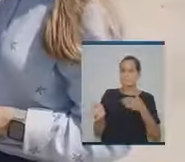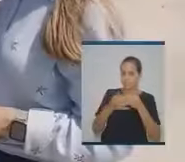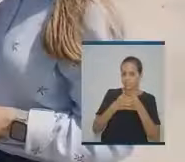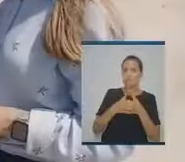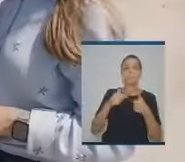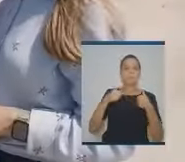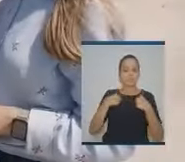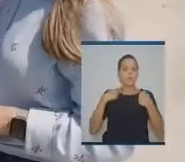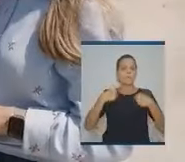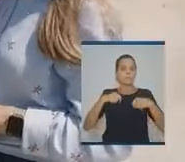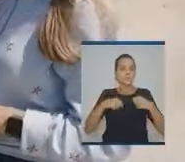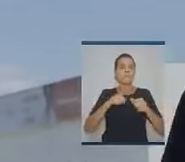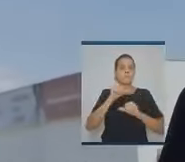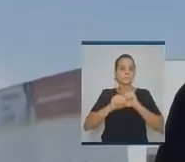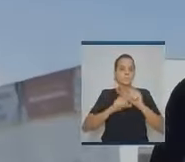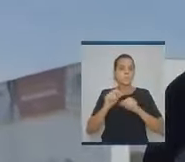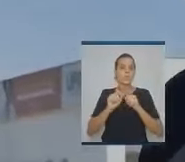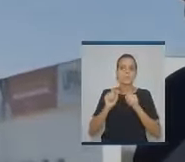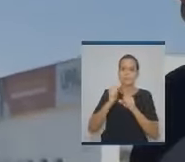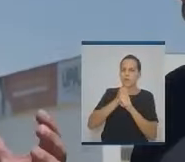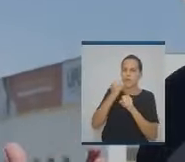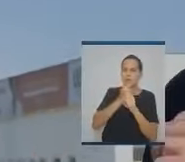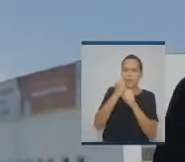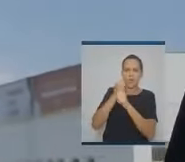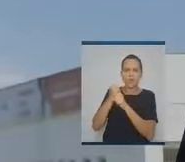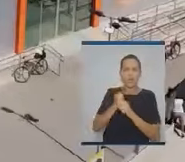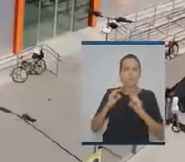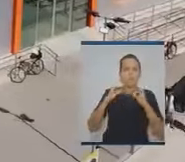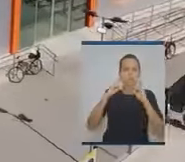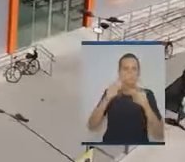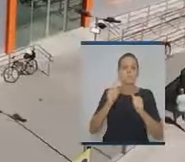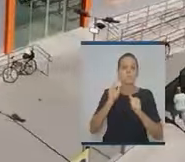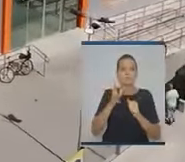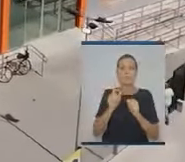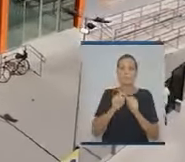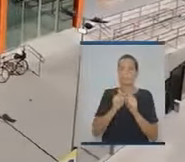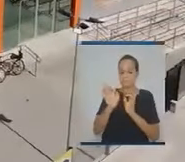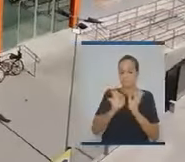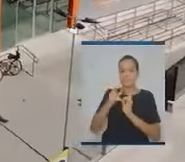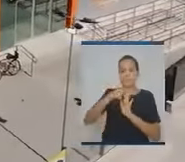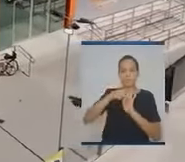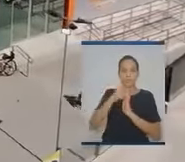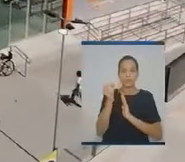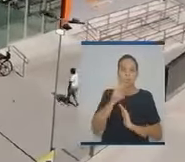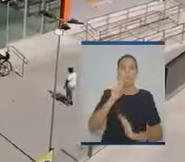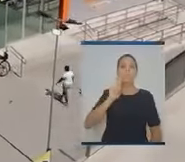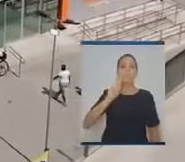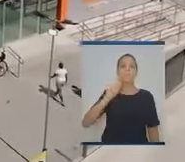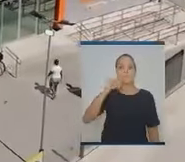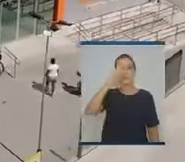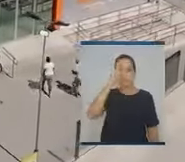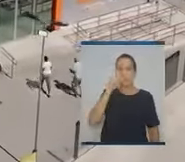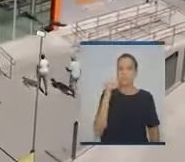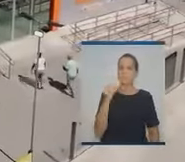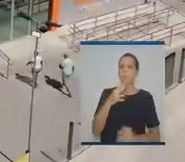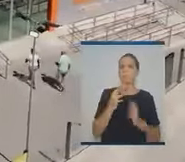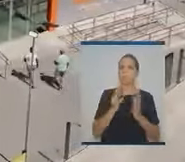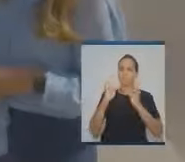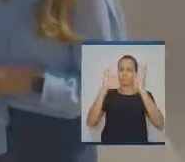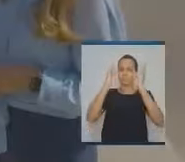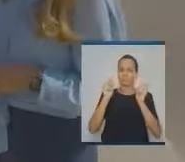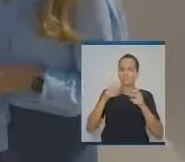E Vaguinho? Tive que reabrir, fazer uma reforma nela e já projetei uma nova UPA. Uma UPA moderna,